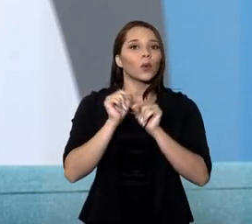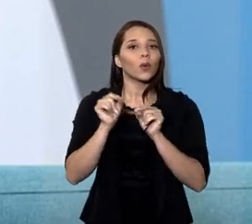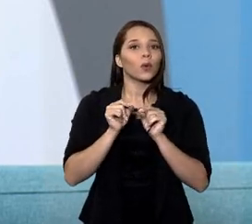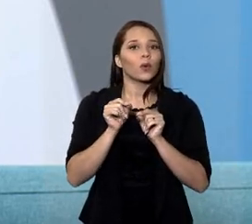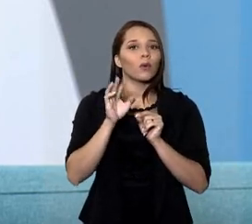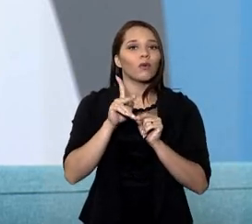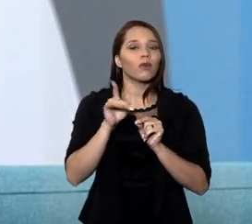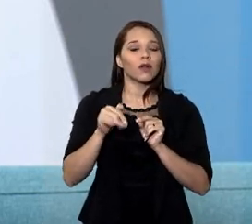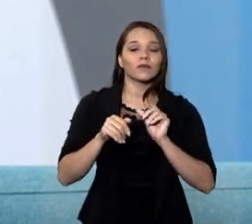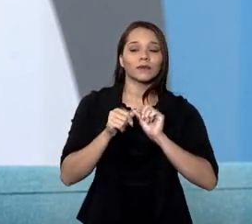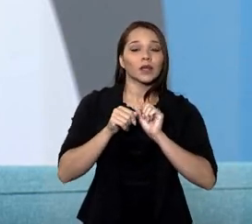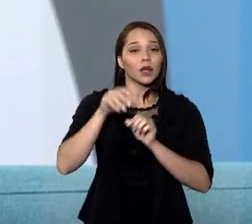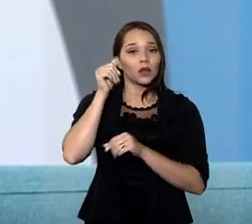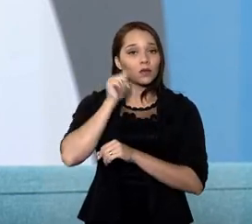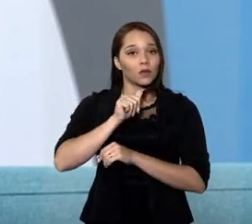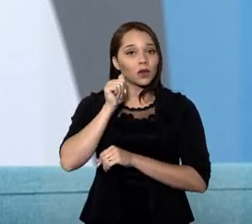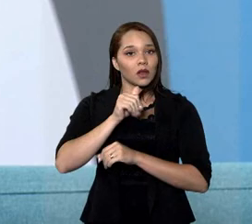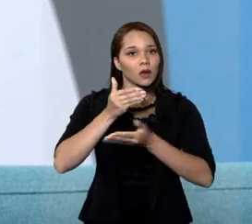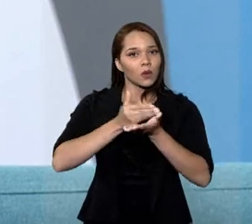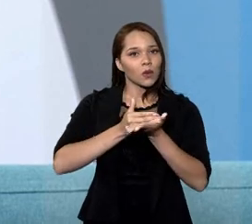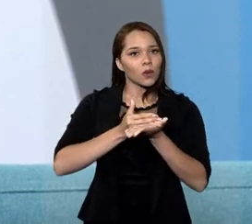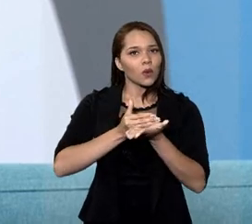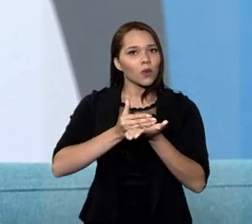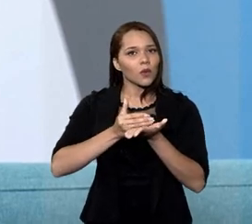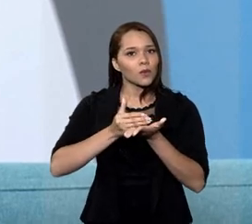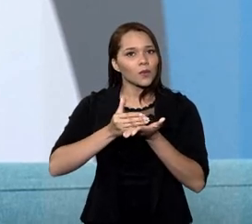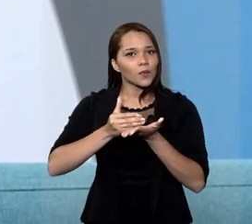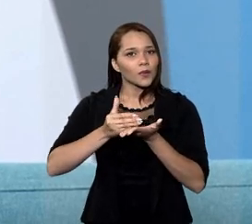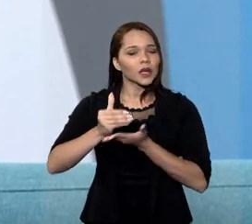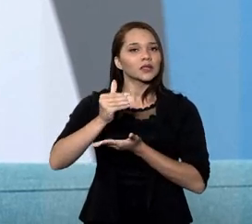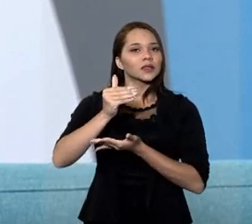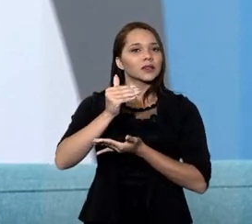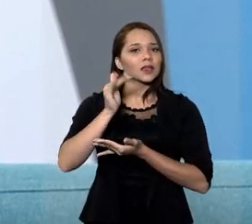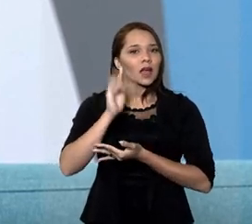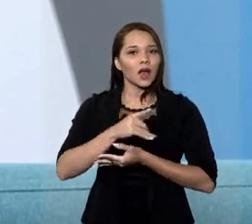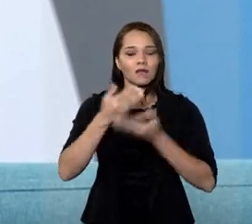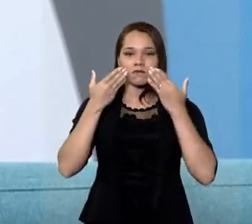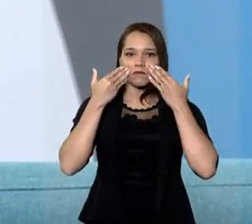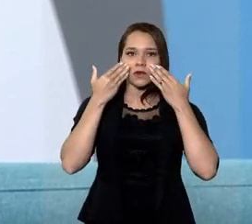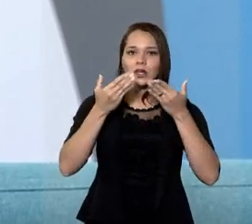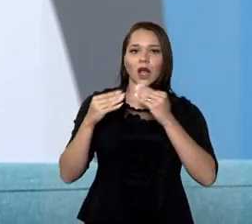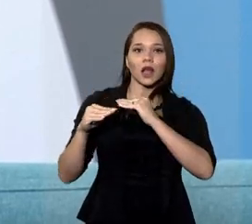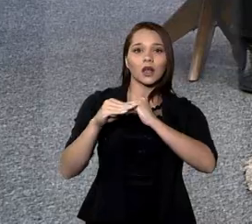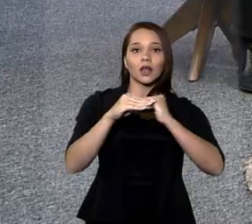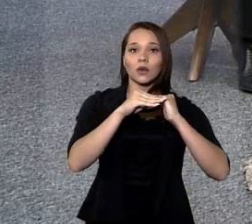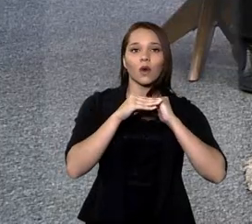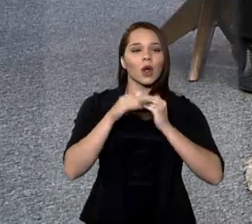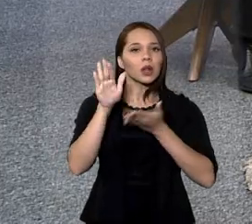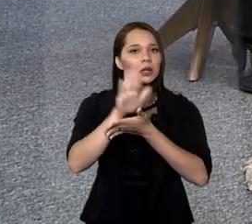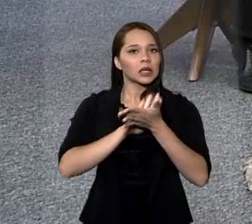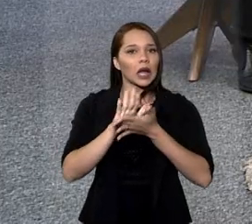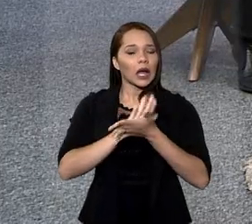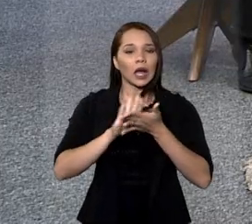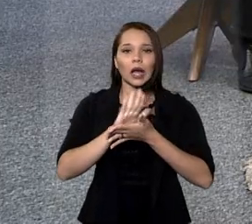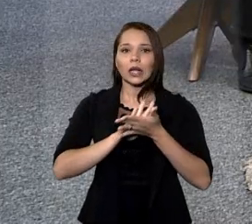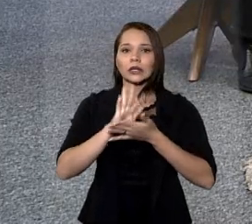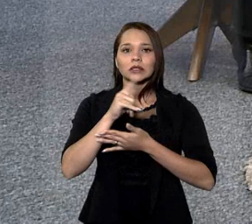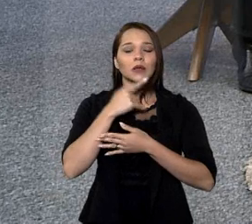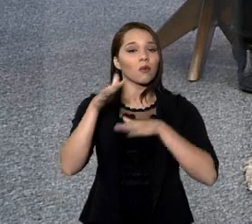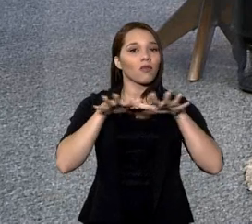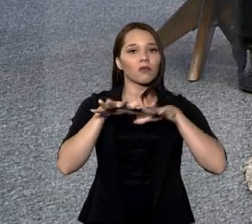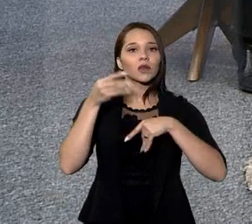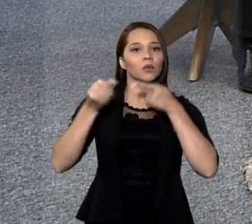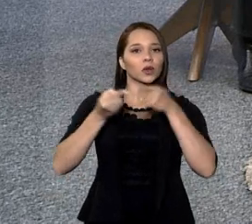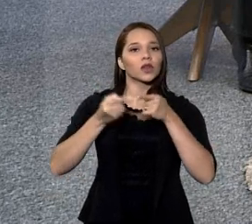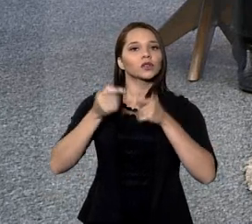com que a as mulheres comecem de alguma forma aparecer como iguais que nada se sustentou